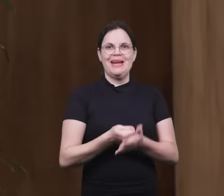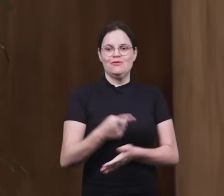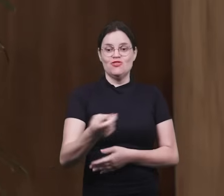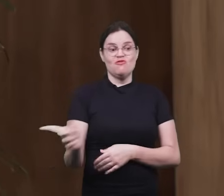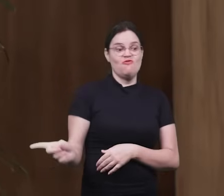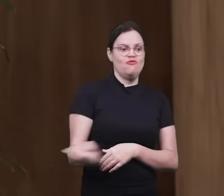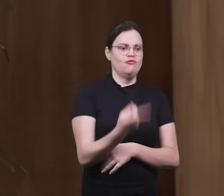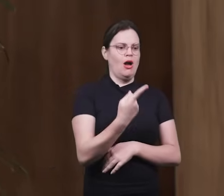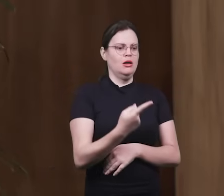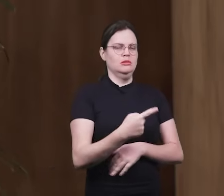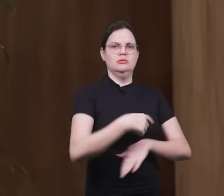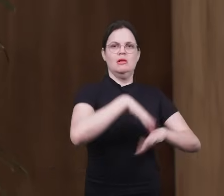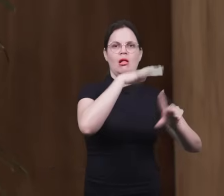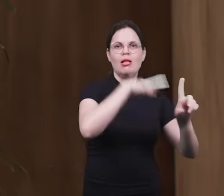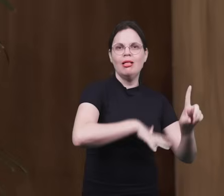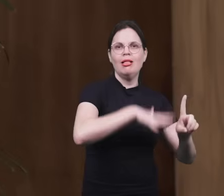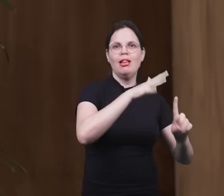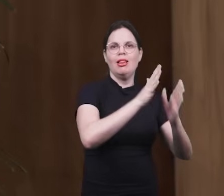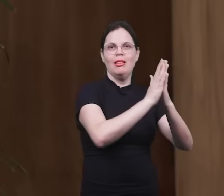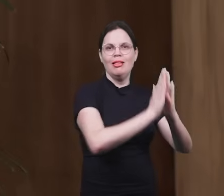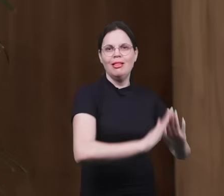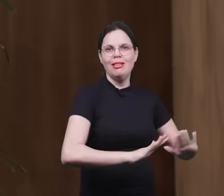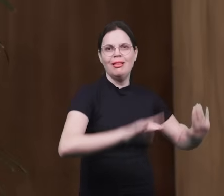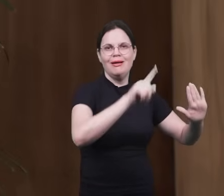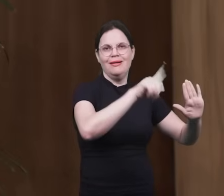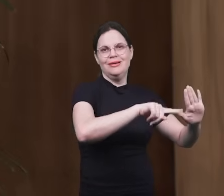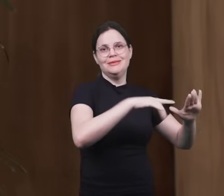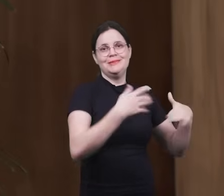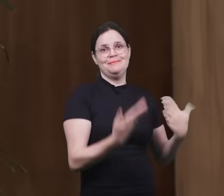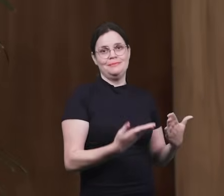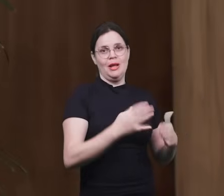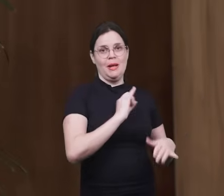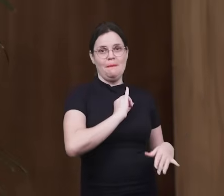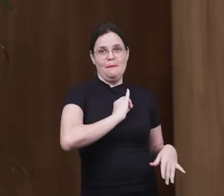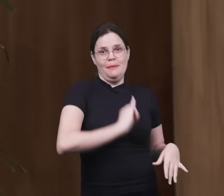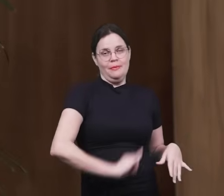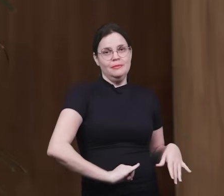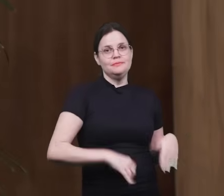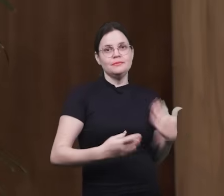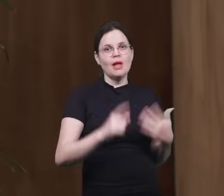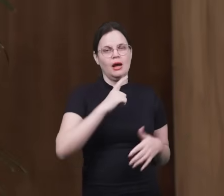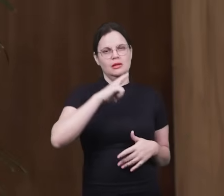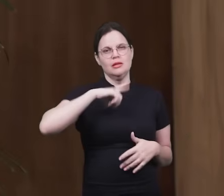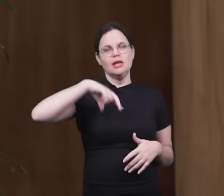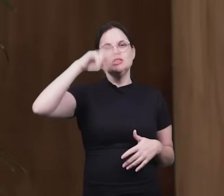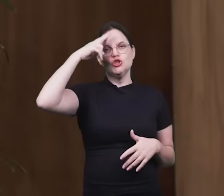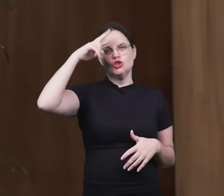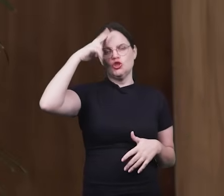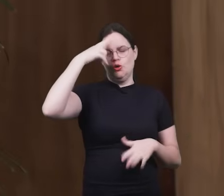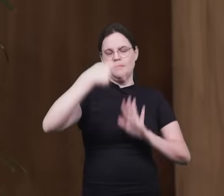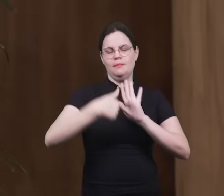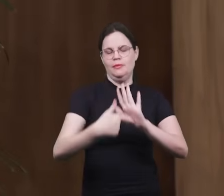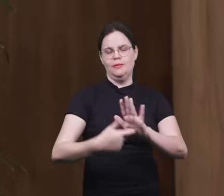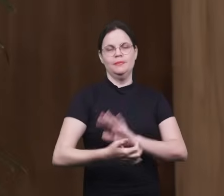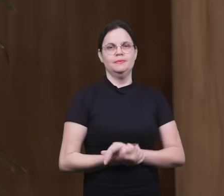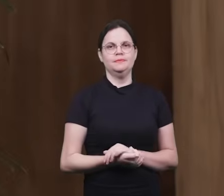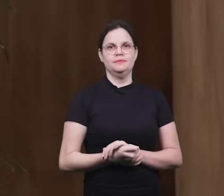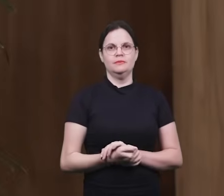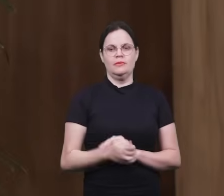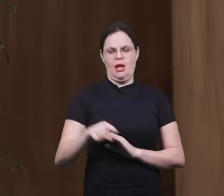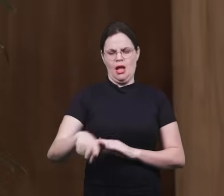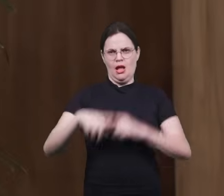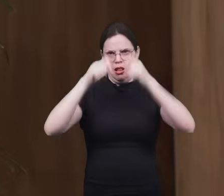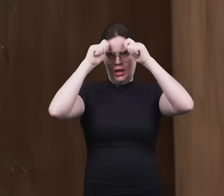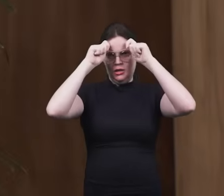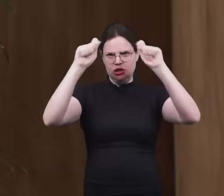a adorar ao imperador. E dizem a história, né, esses registros, que Antipas